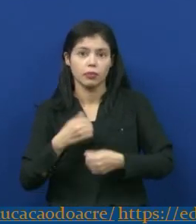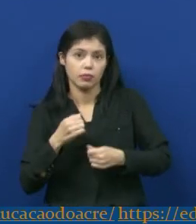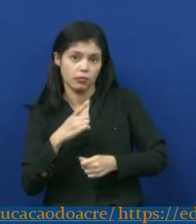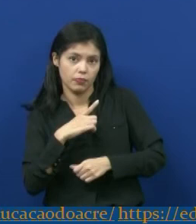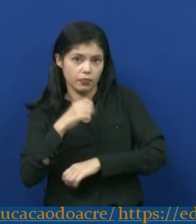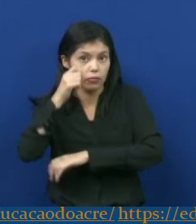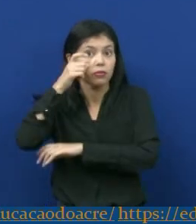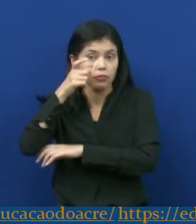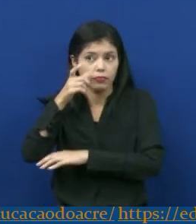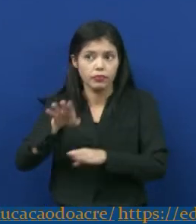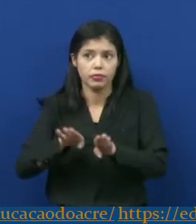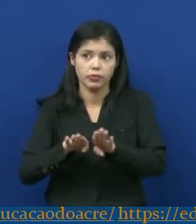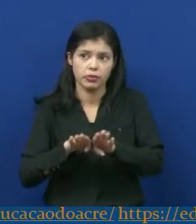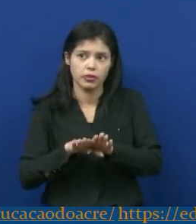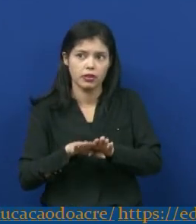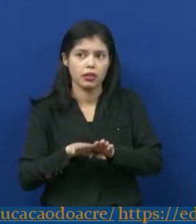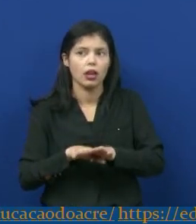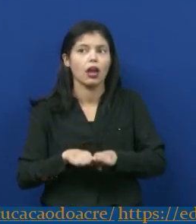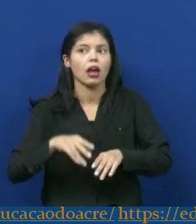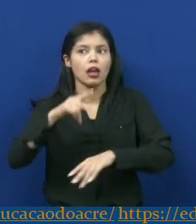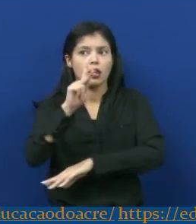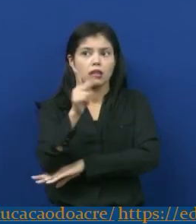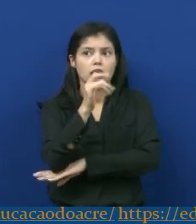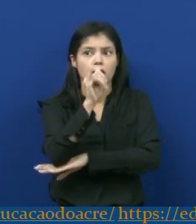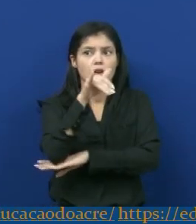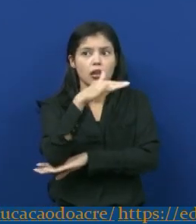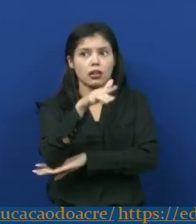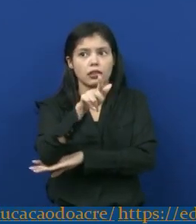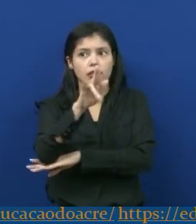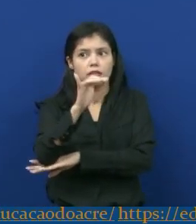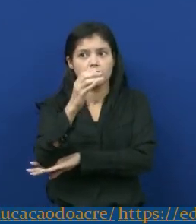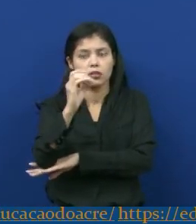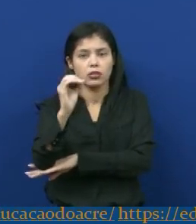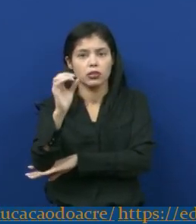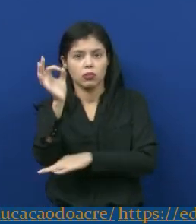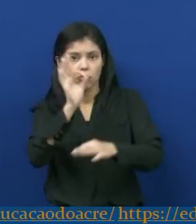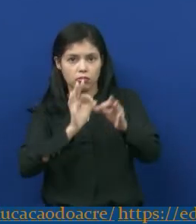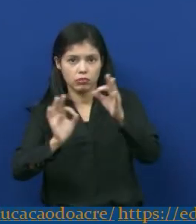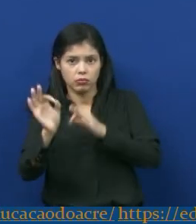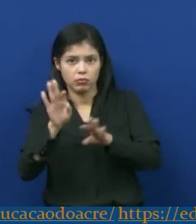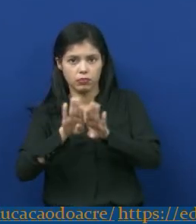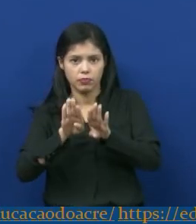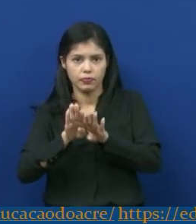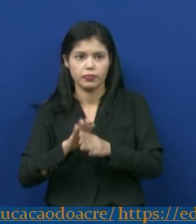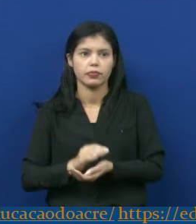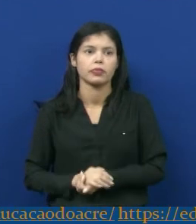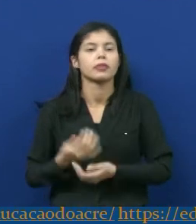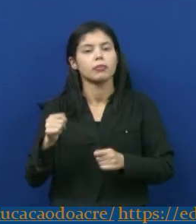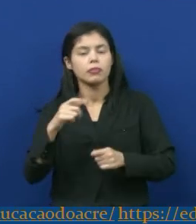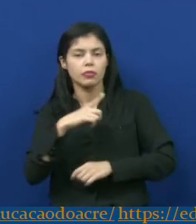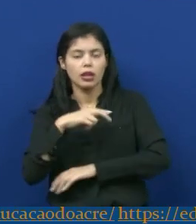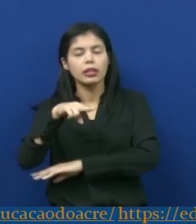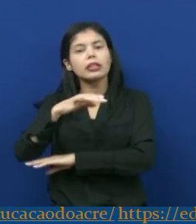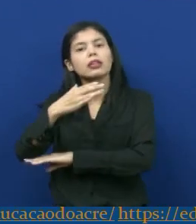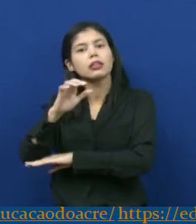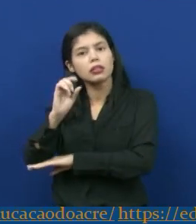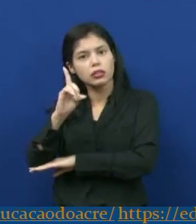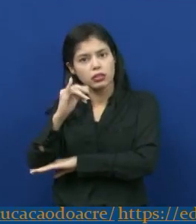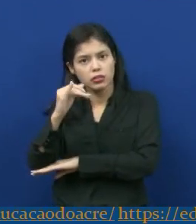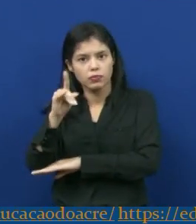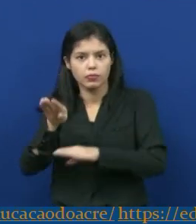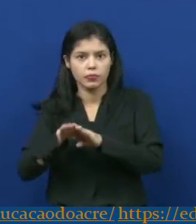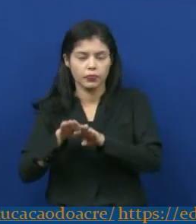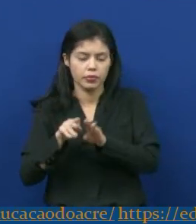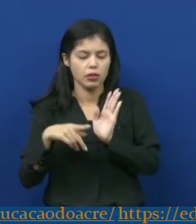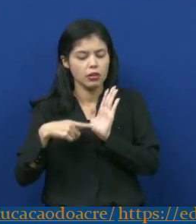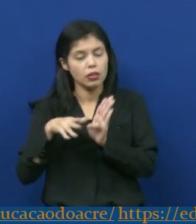tener atención e hay que ser ordenado. Então, aí, ó, eu estou utilizando a perífrase de necessidade ou recomendação